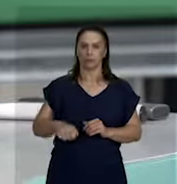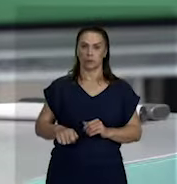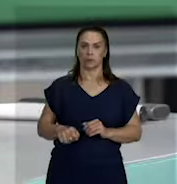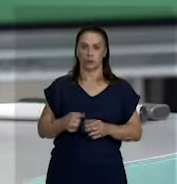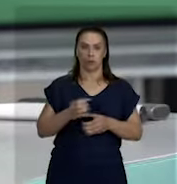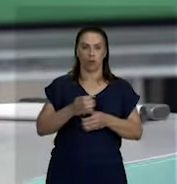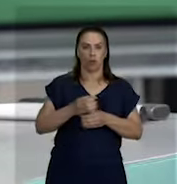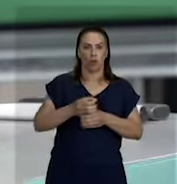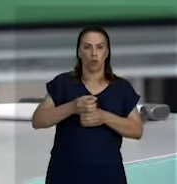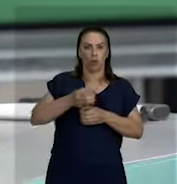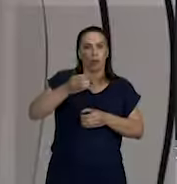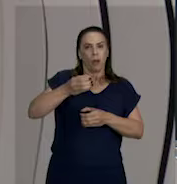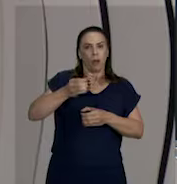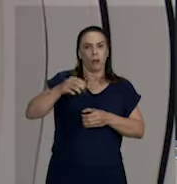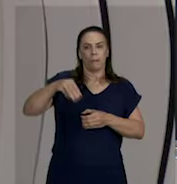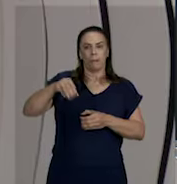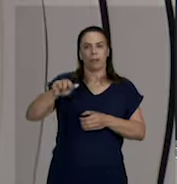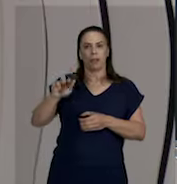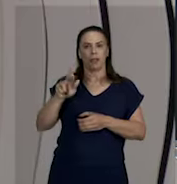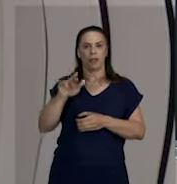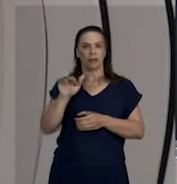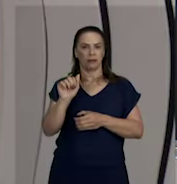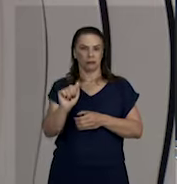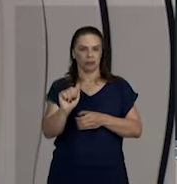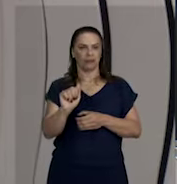Vocês compram em qualquer local,